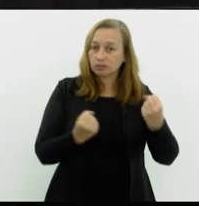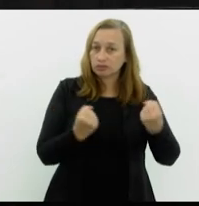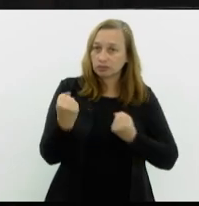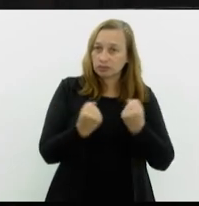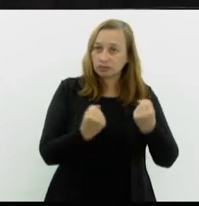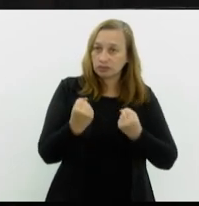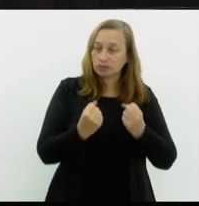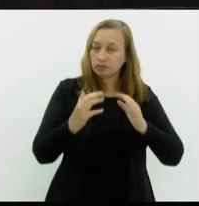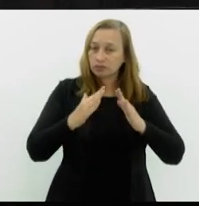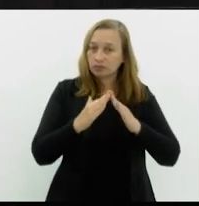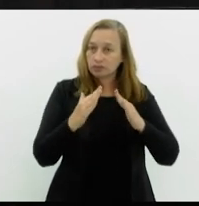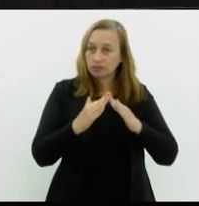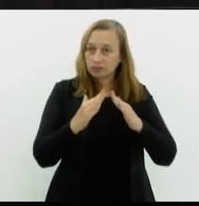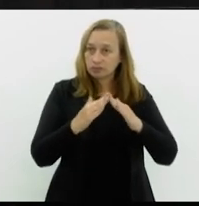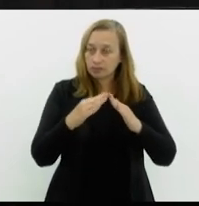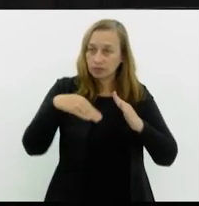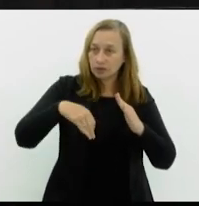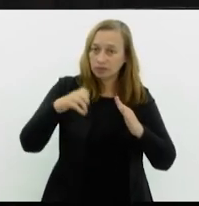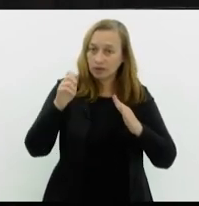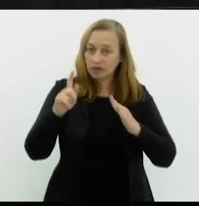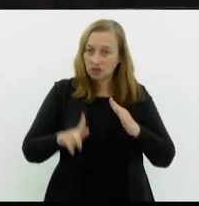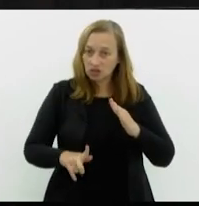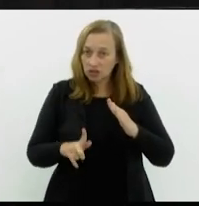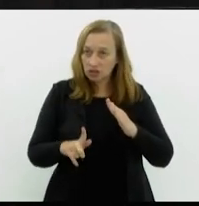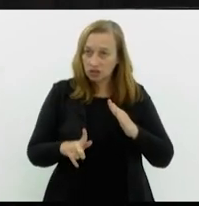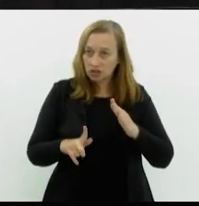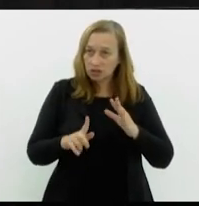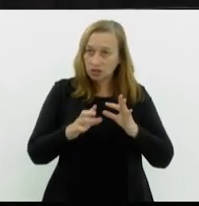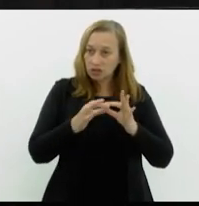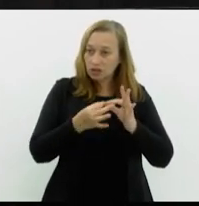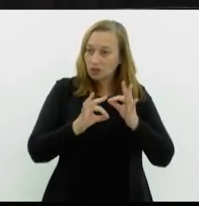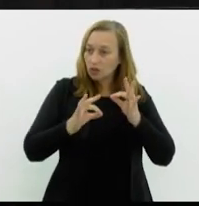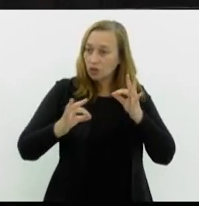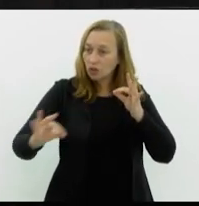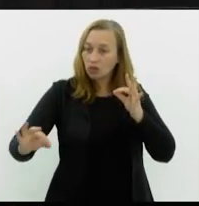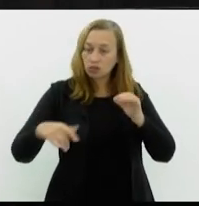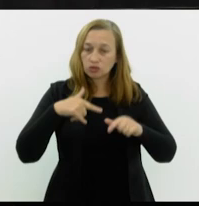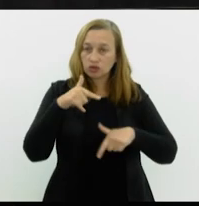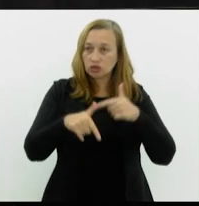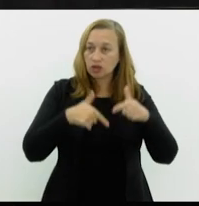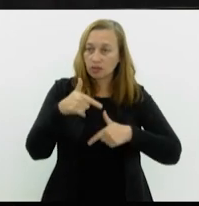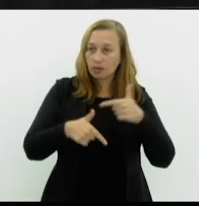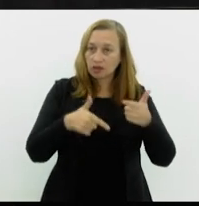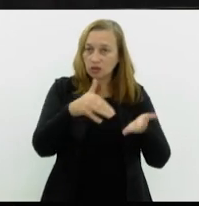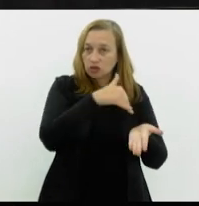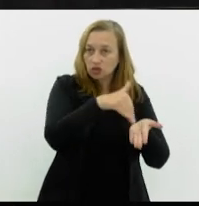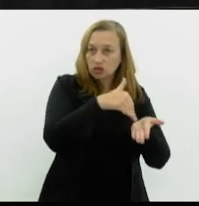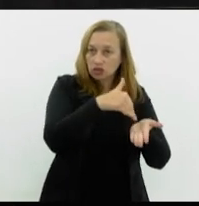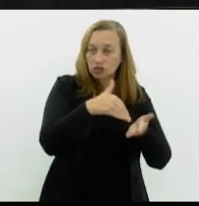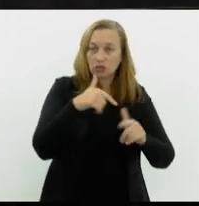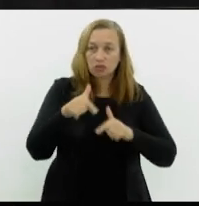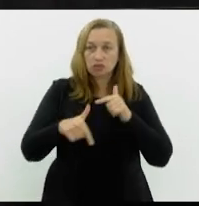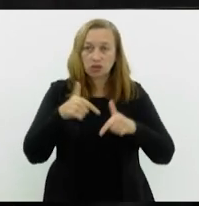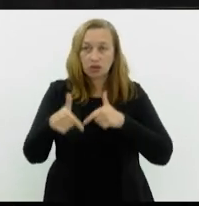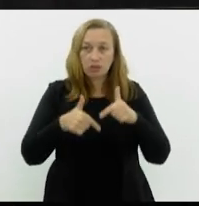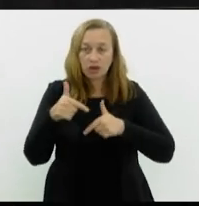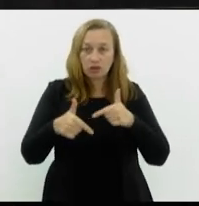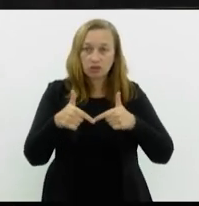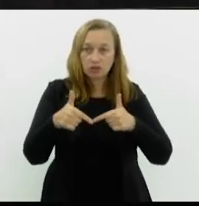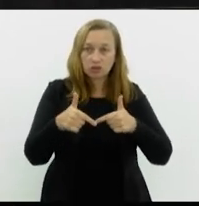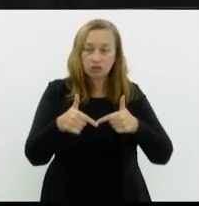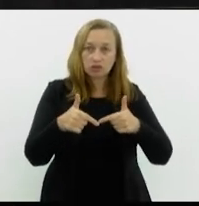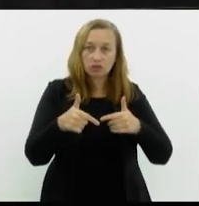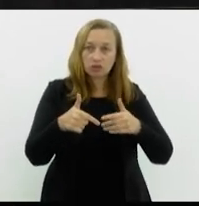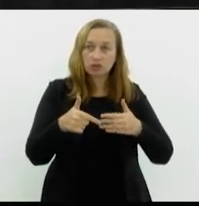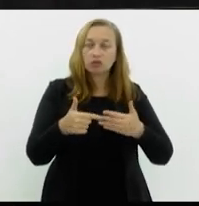regiões da nossa região metropolitana e o escritório de trabalho onde leva os utensílios, etc.,